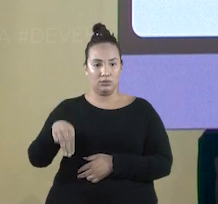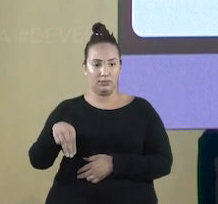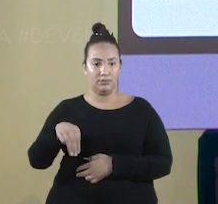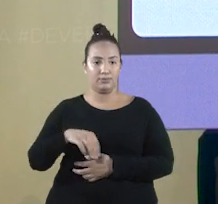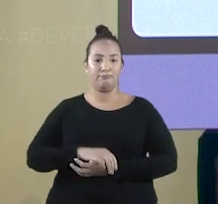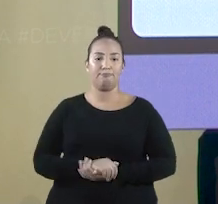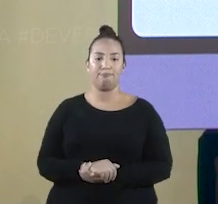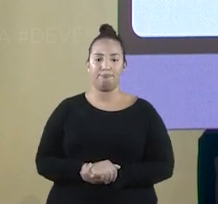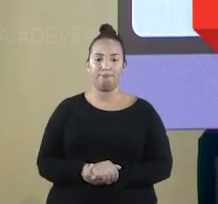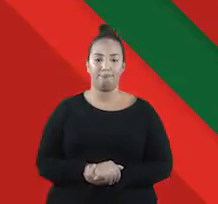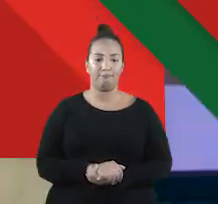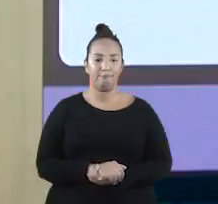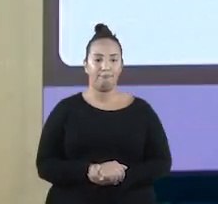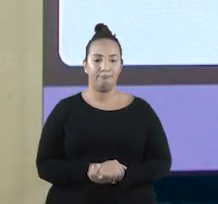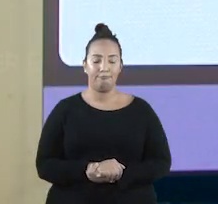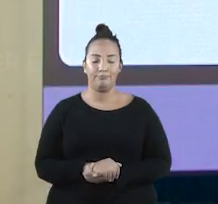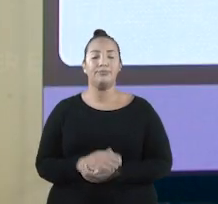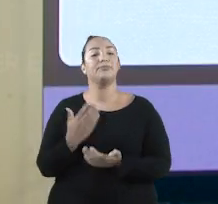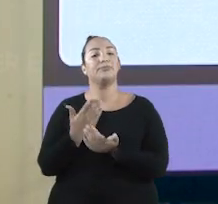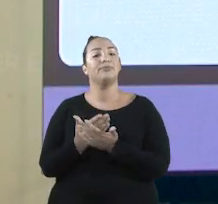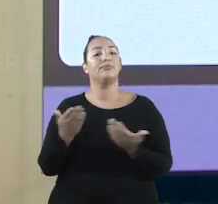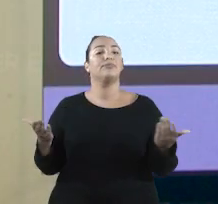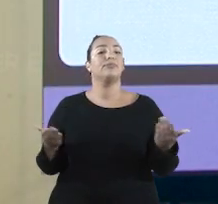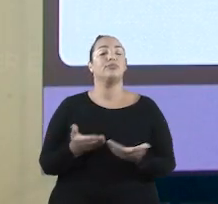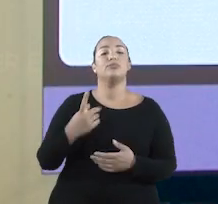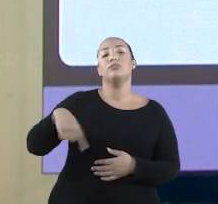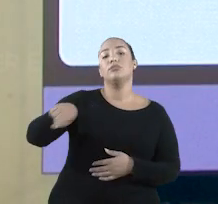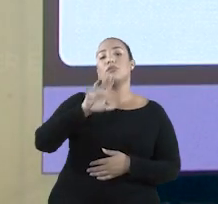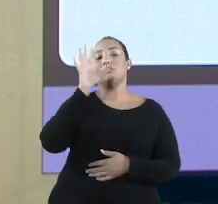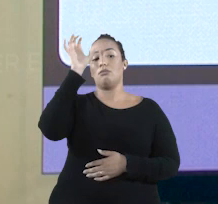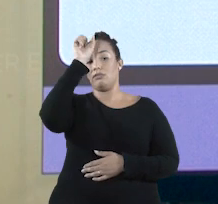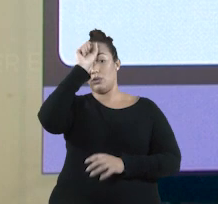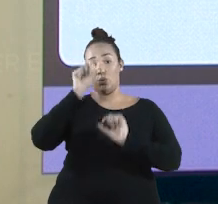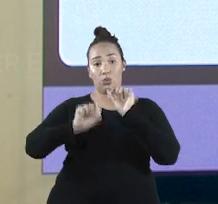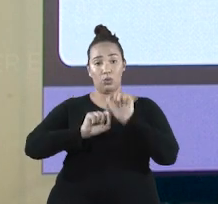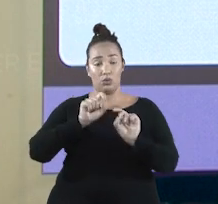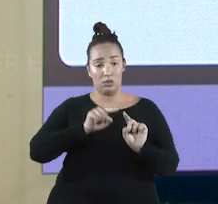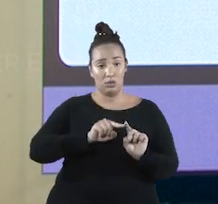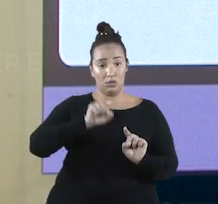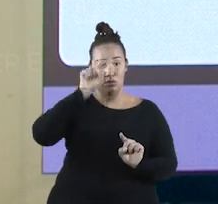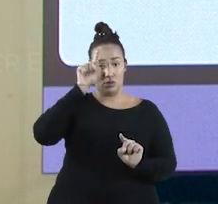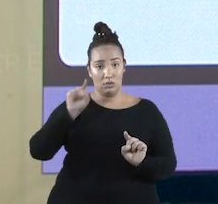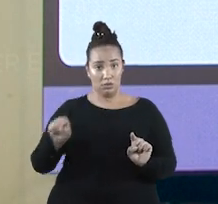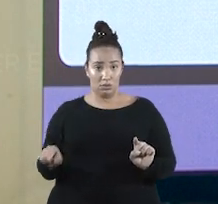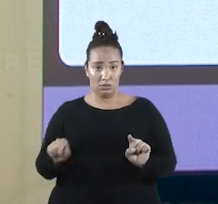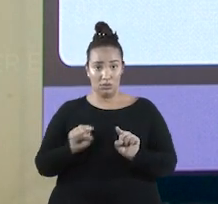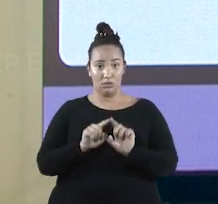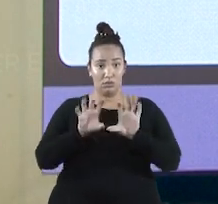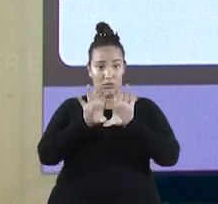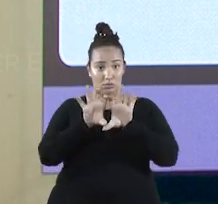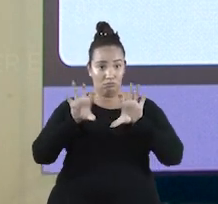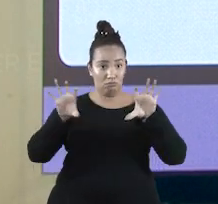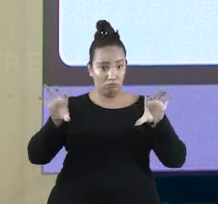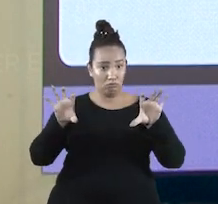45 centímetros. Na aula de hoje, aprendemos que quando um triângulo retângulo é dividido em